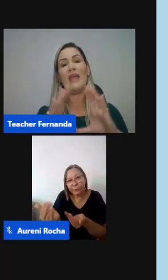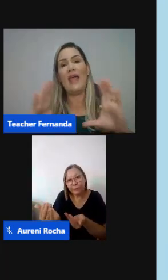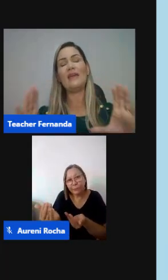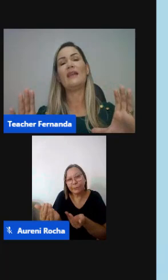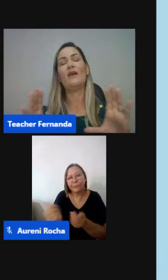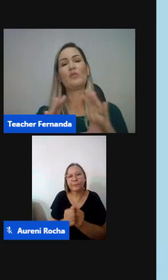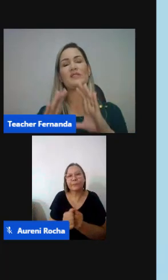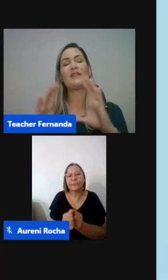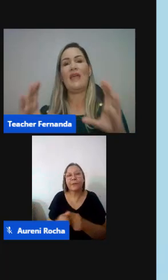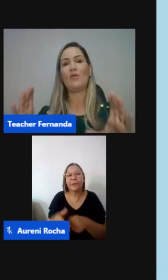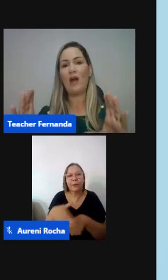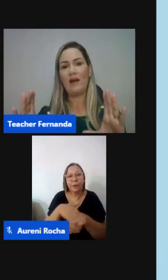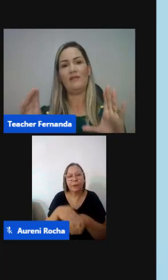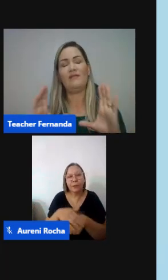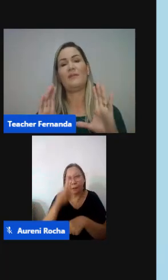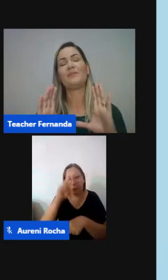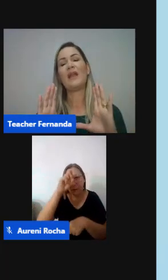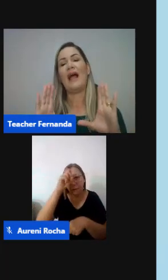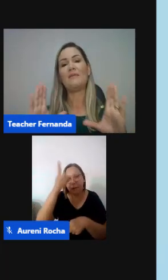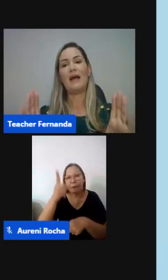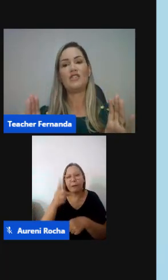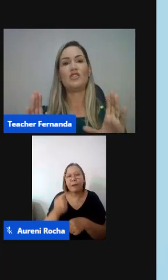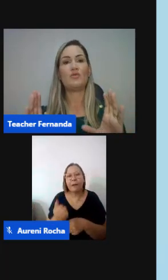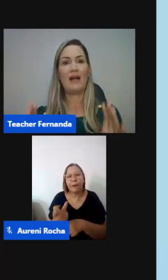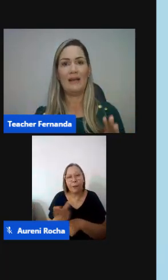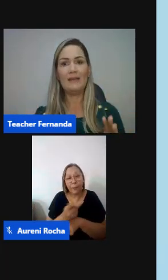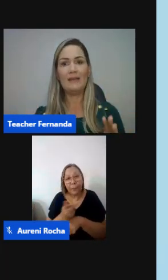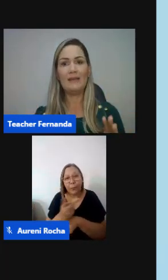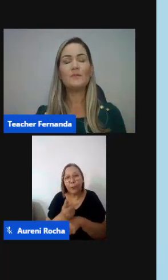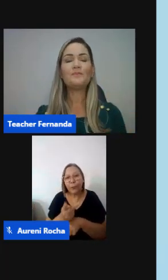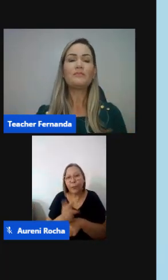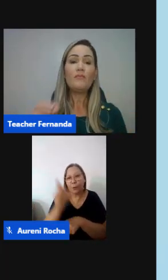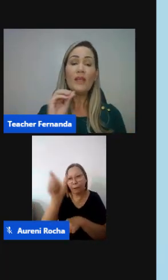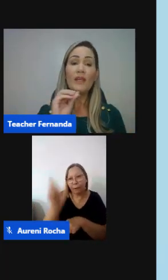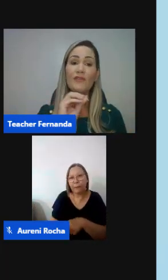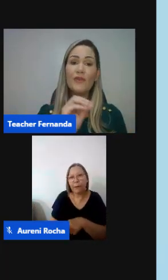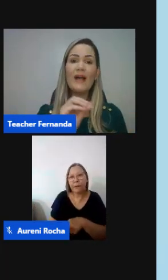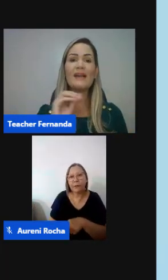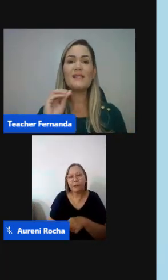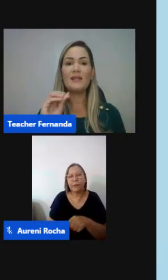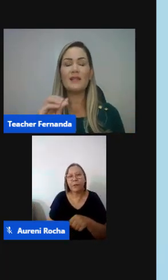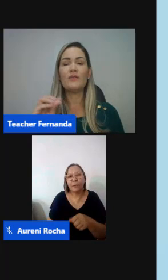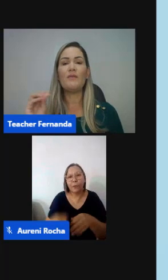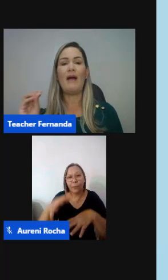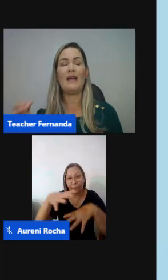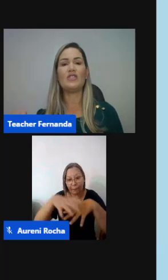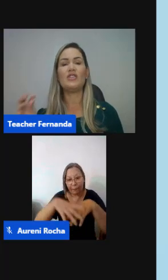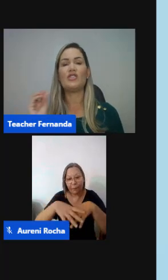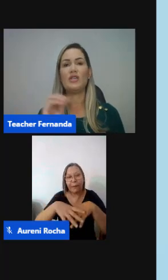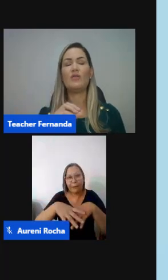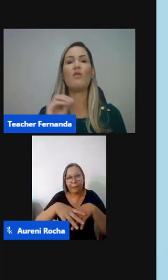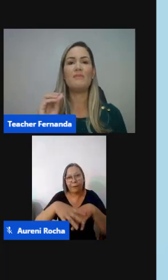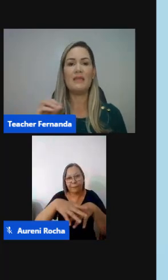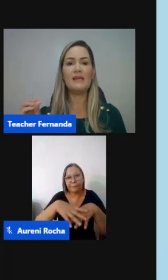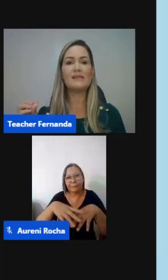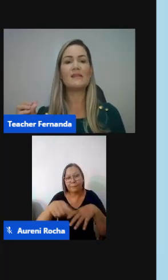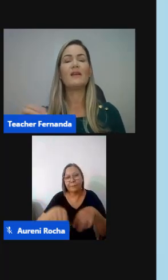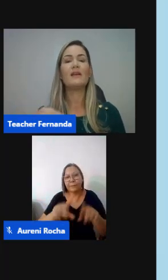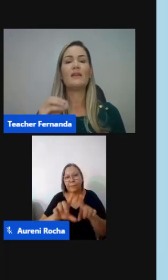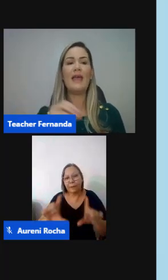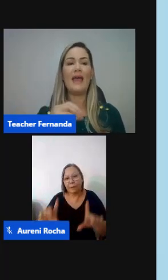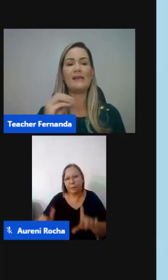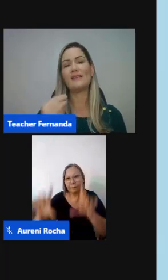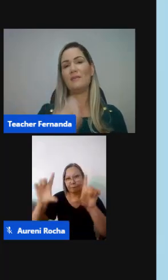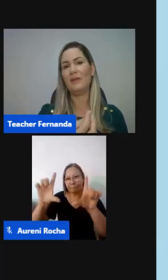eu criei, né? Eu busquei no Canva a imagem de um calendário e fui acrescentando imagens de